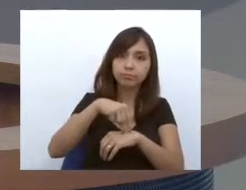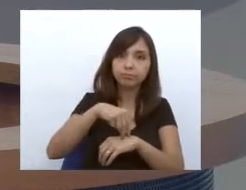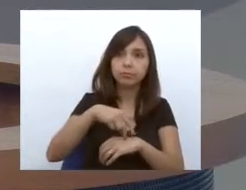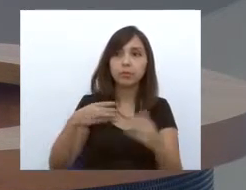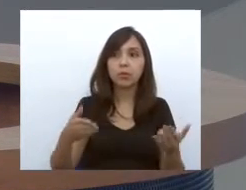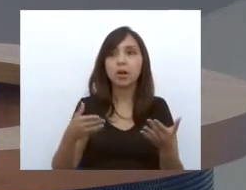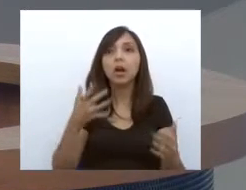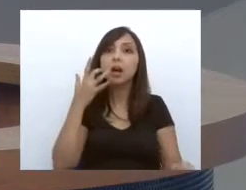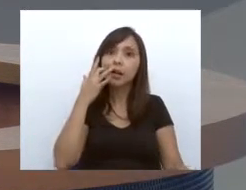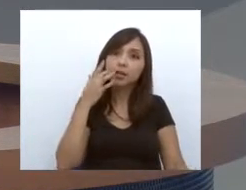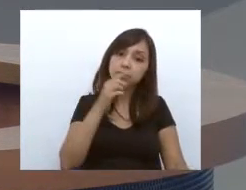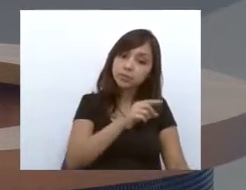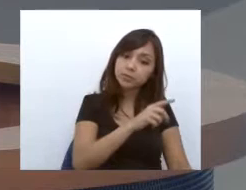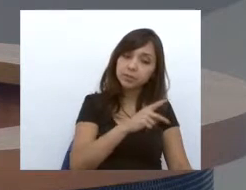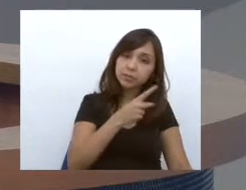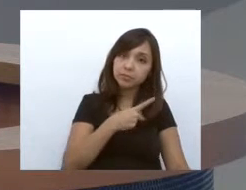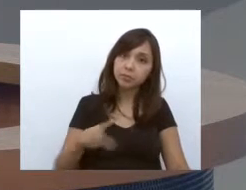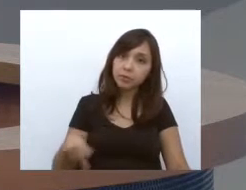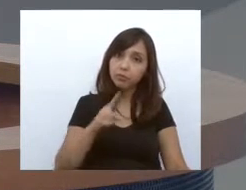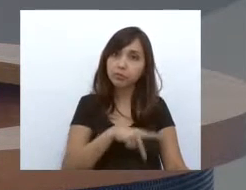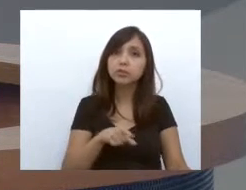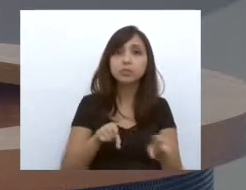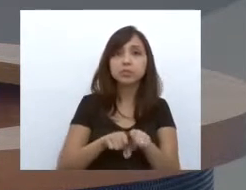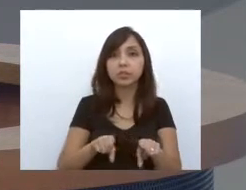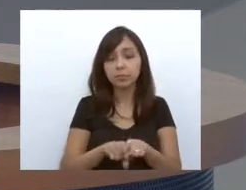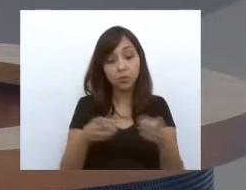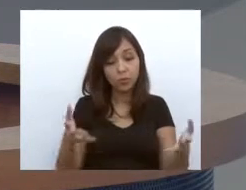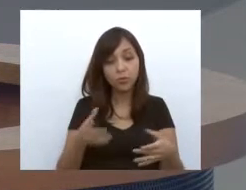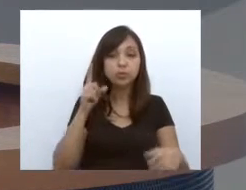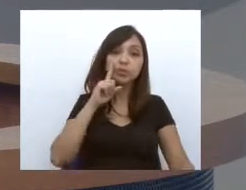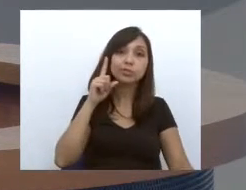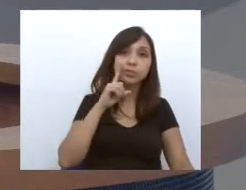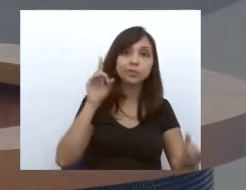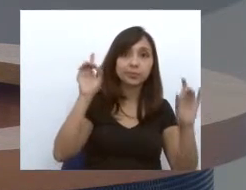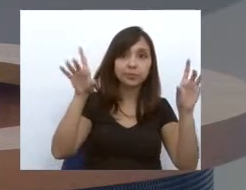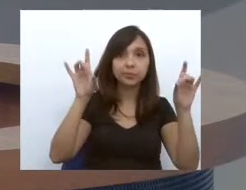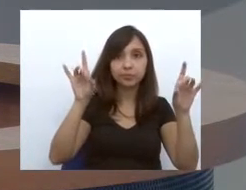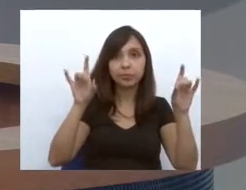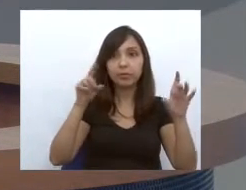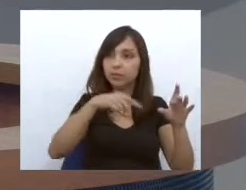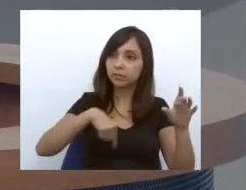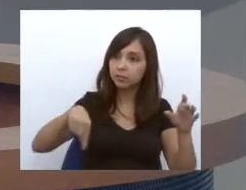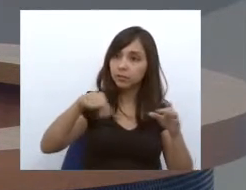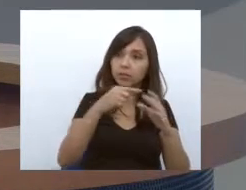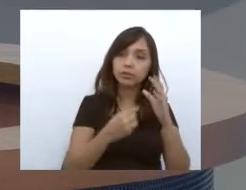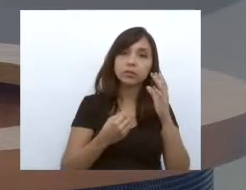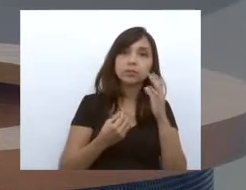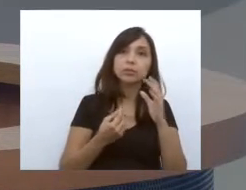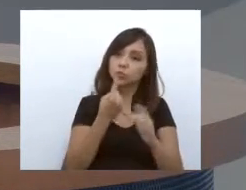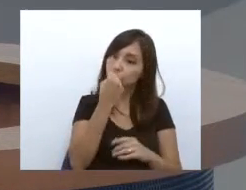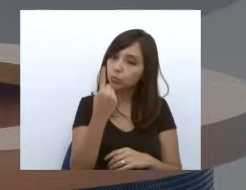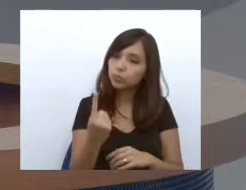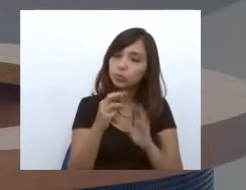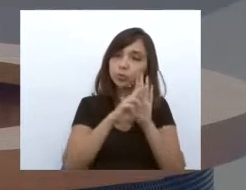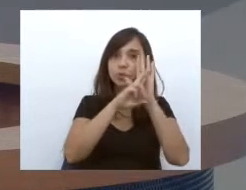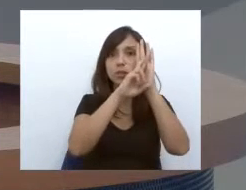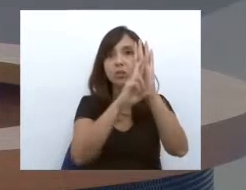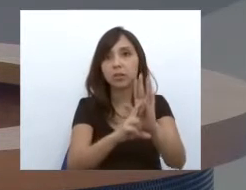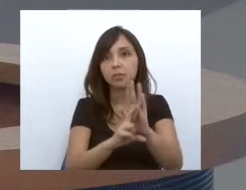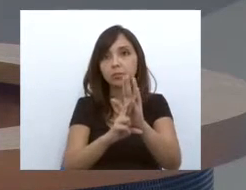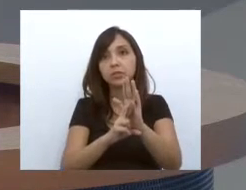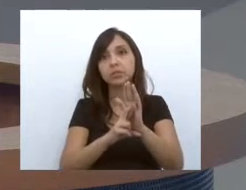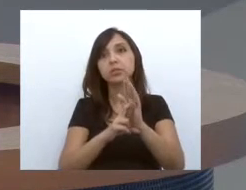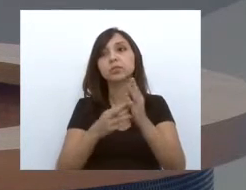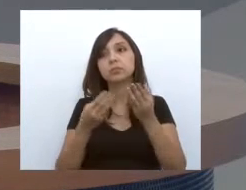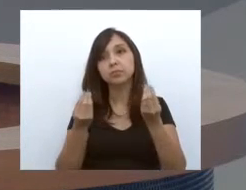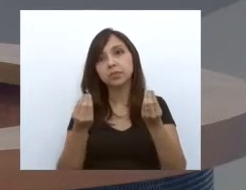Vossa Excelência, como professor que é também, que hoje é o dia de vocês, nós poderíamos abrir a fala de um representante para